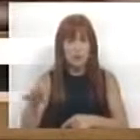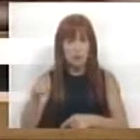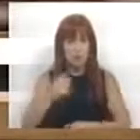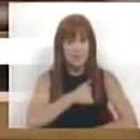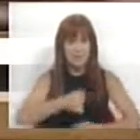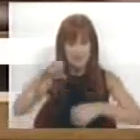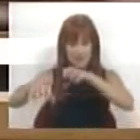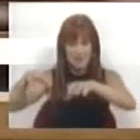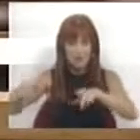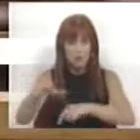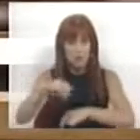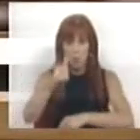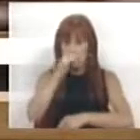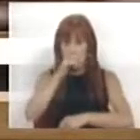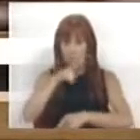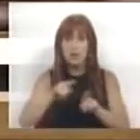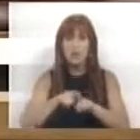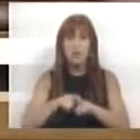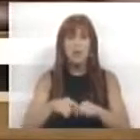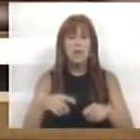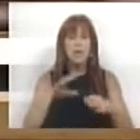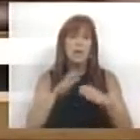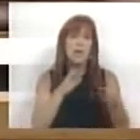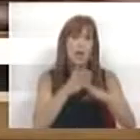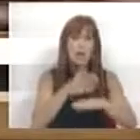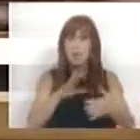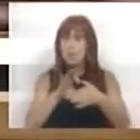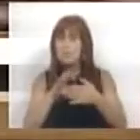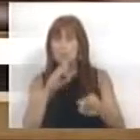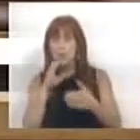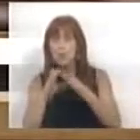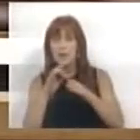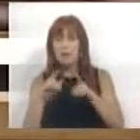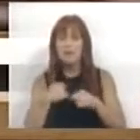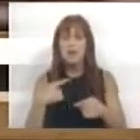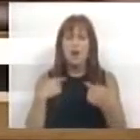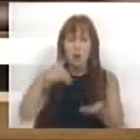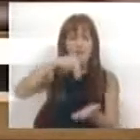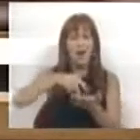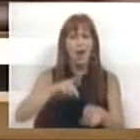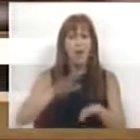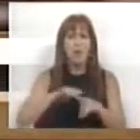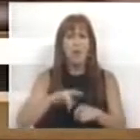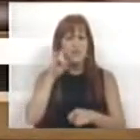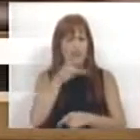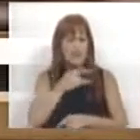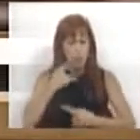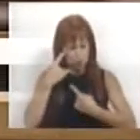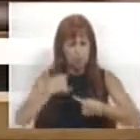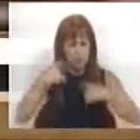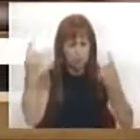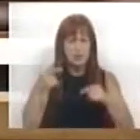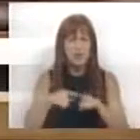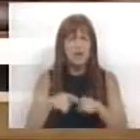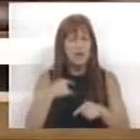zonas urbanas, zonas de lazer e vias de comunicação. A nossa existência tem a ver com a defesa da saúde pública